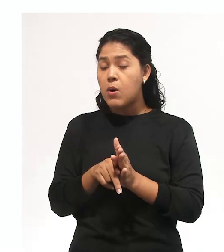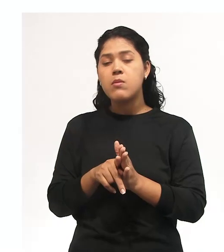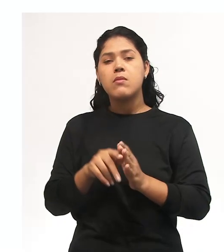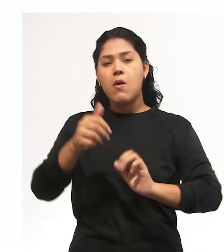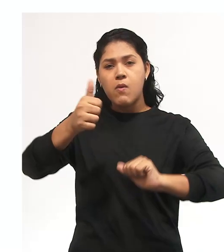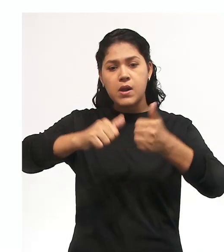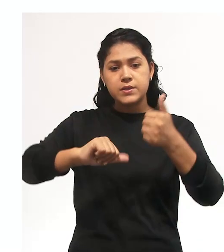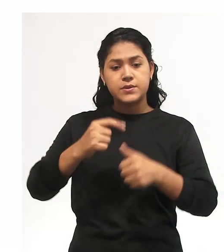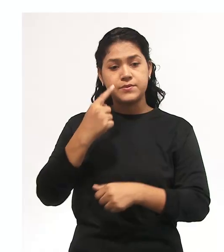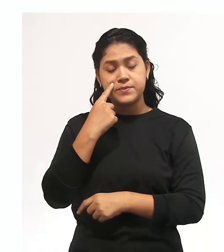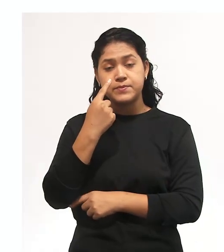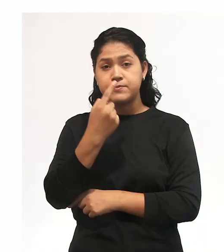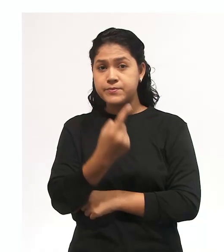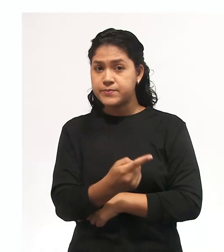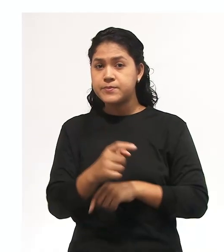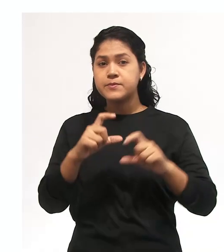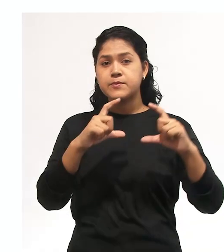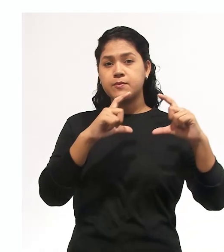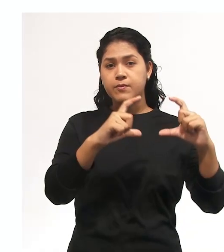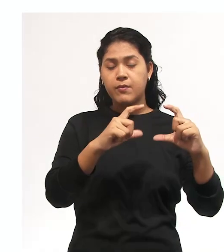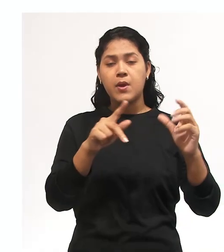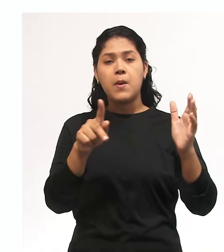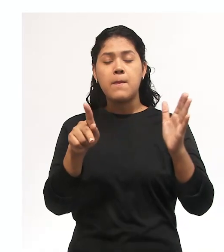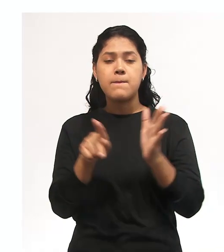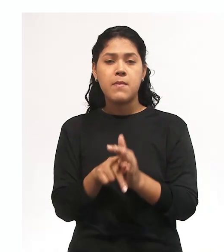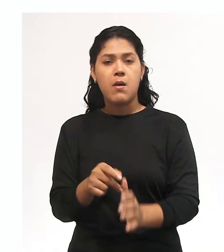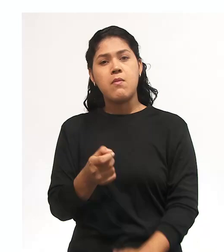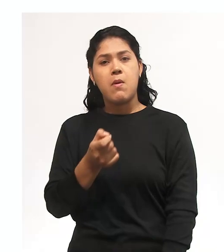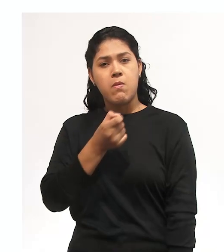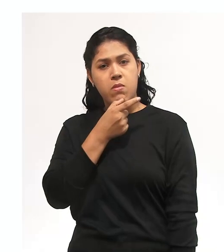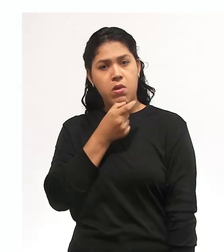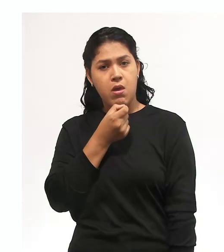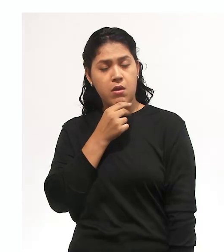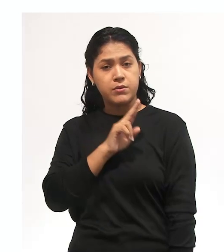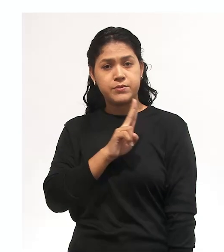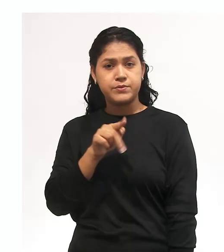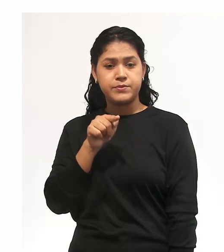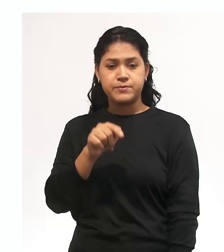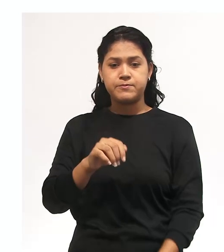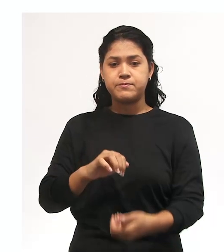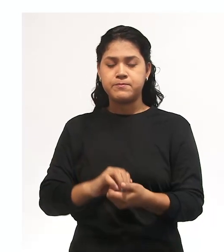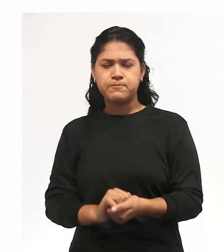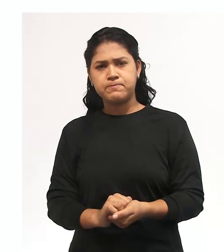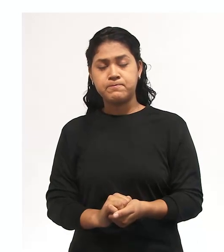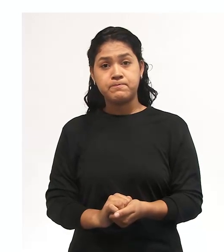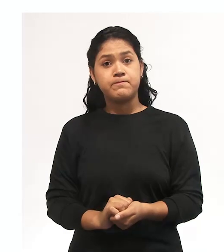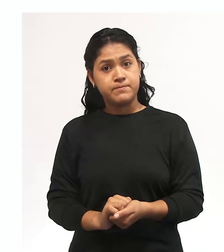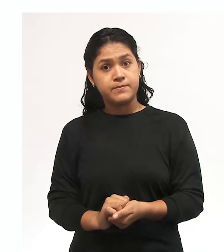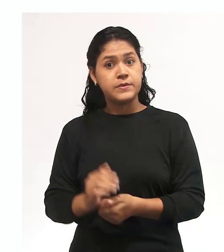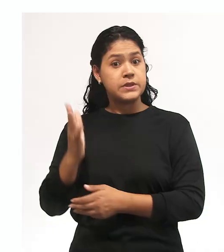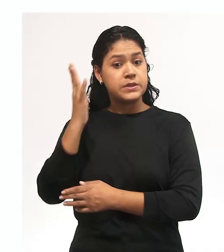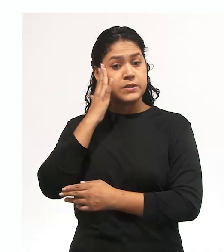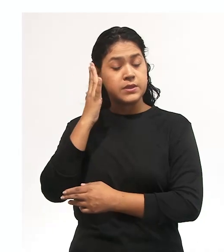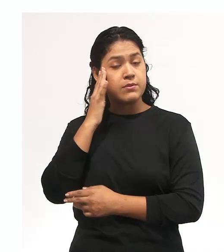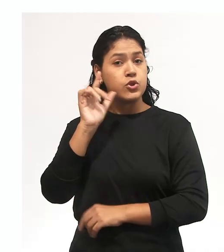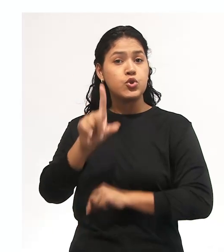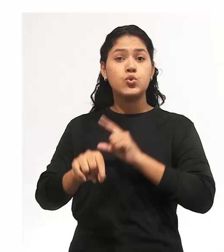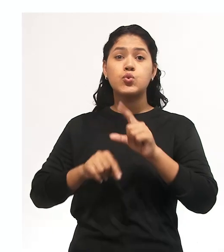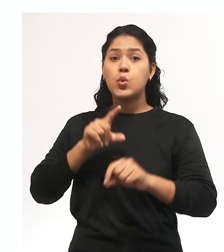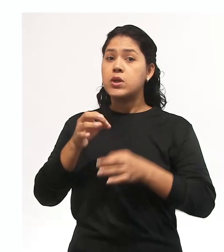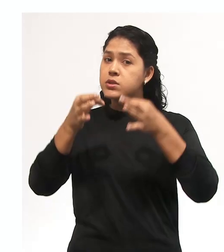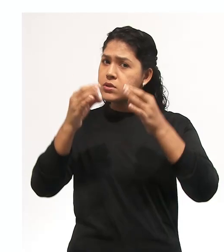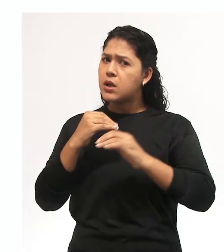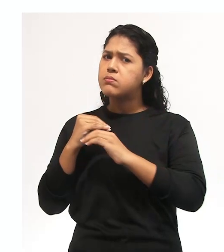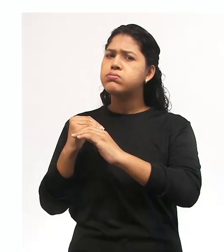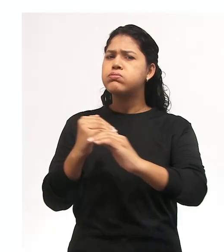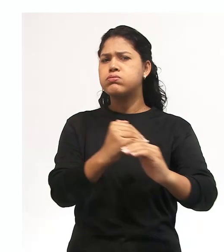bastante conhecida no contexto das mídias, que diz o seguinte: para uma seleção justa, todos farão